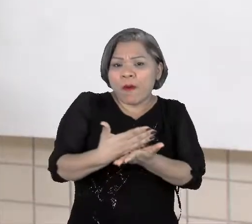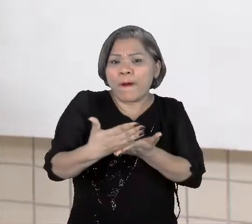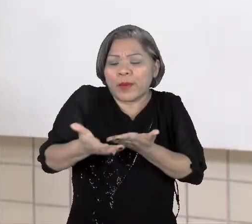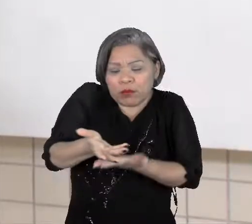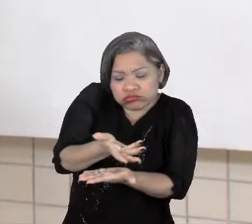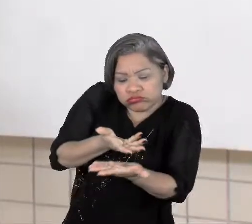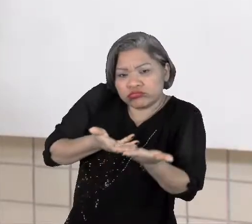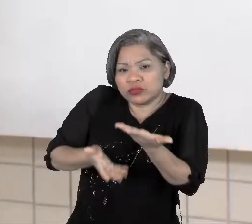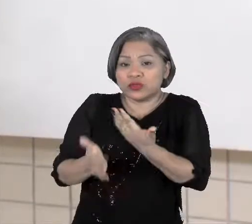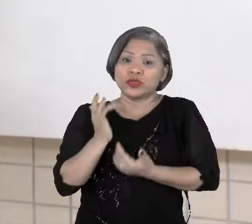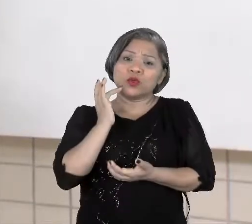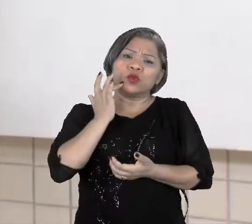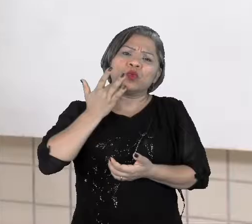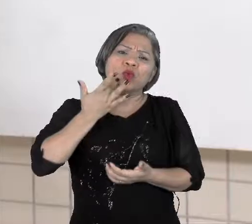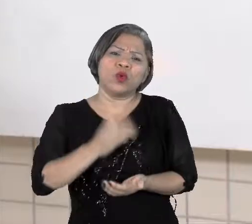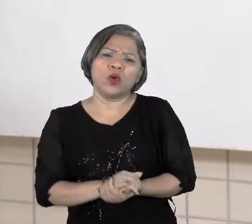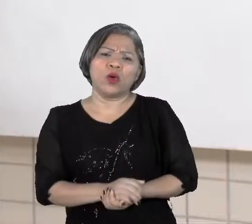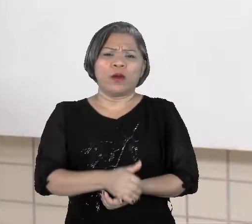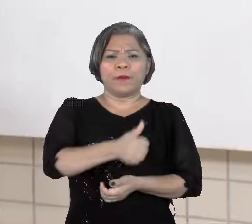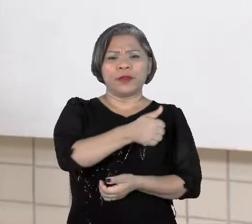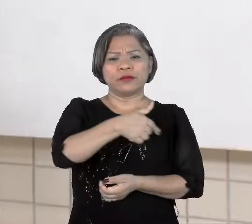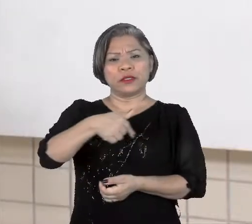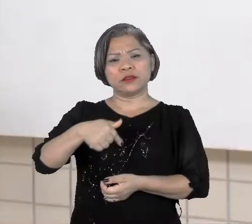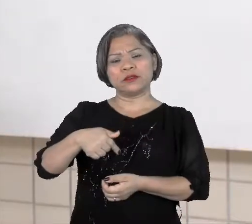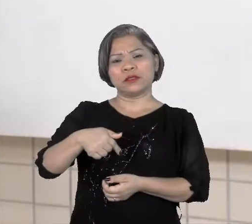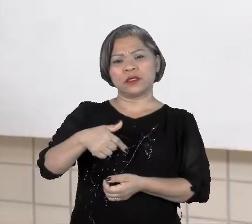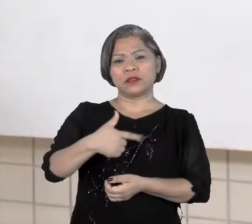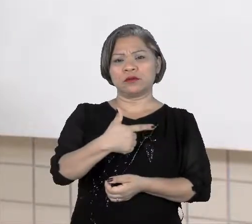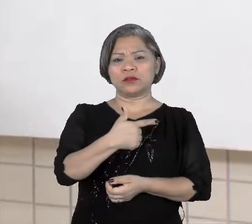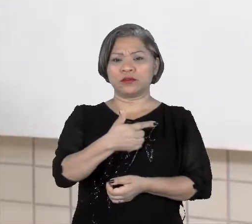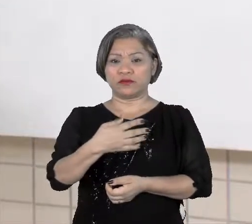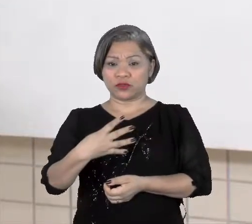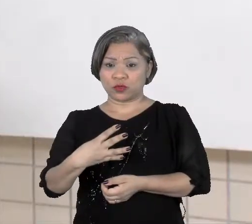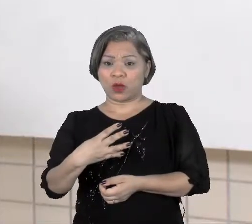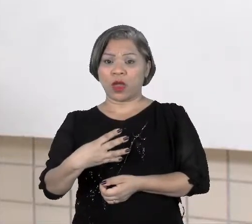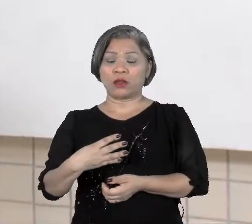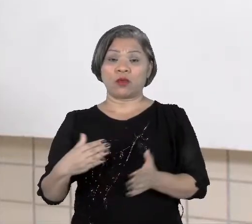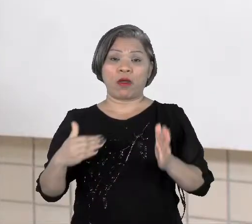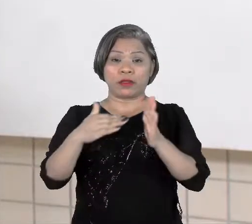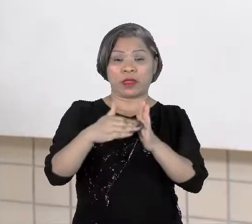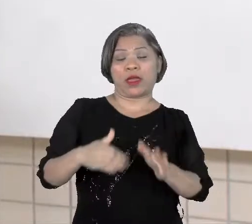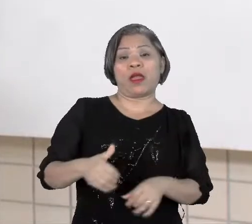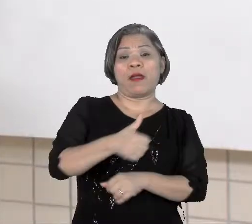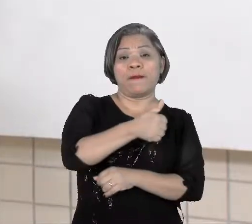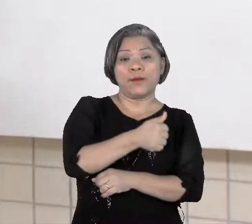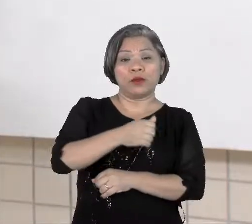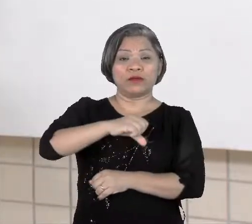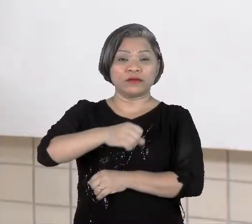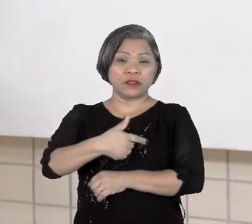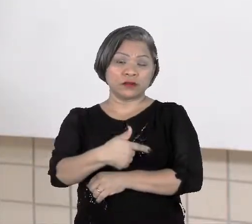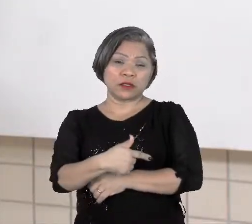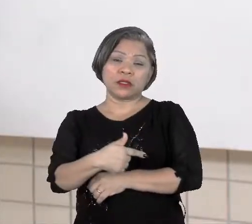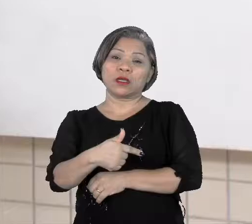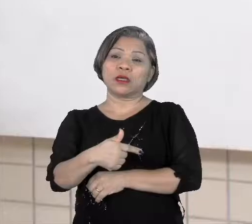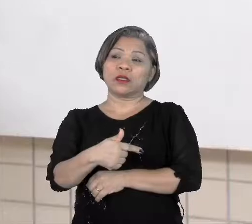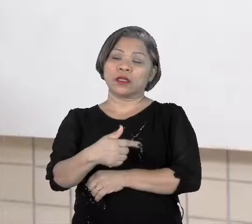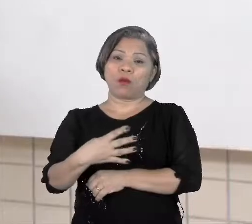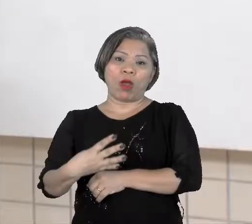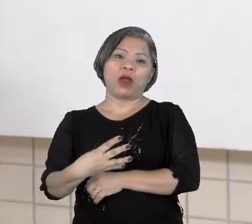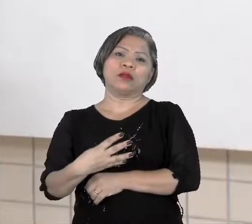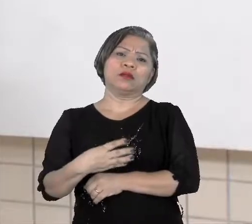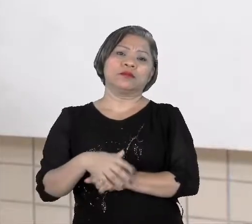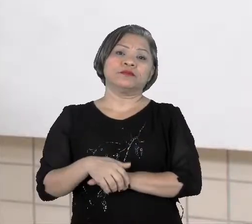de 1724 e 1734 na cidade de Natividade. Bom, com